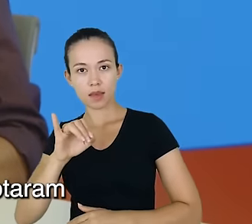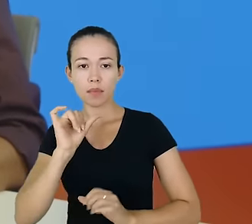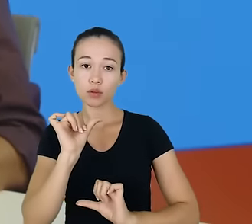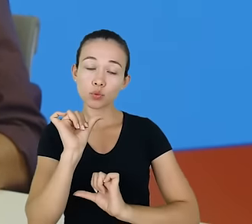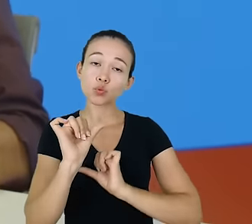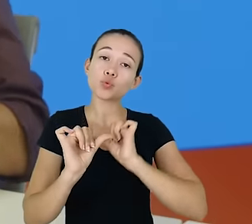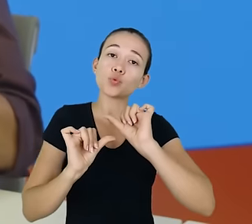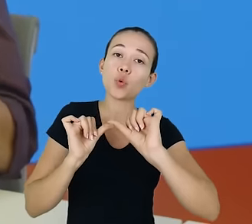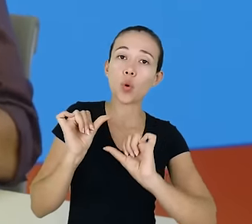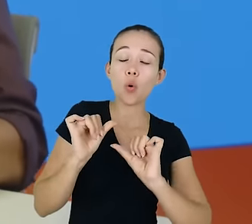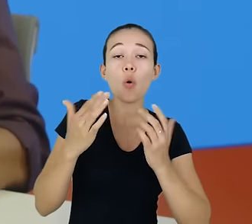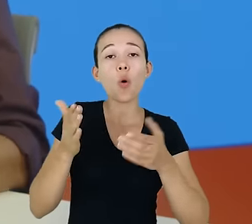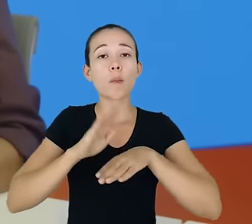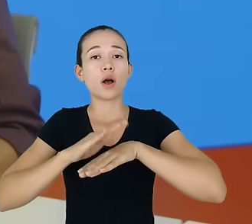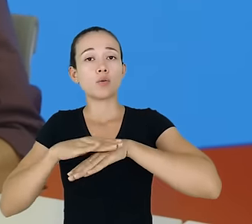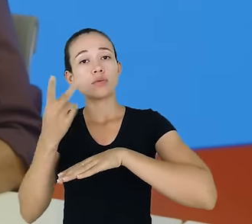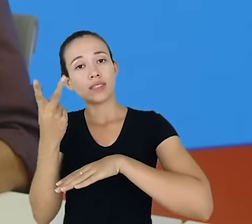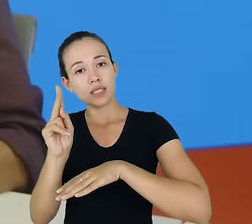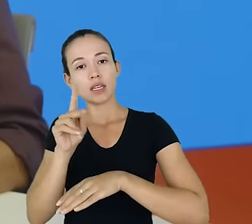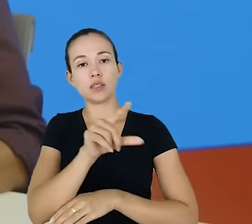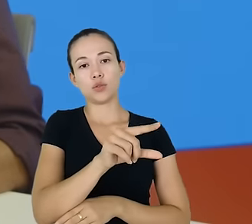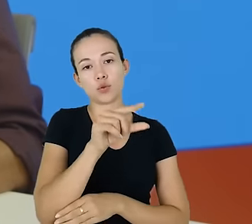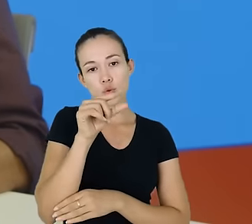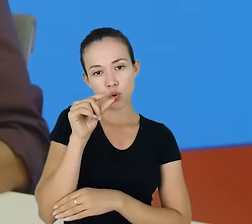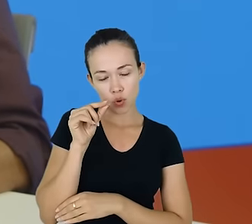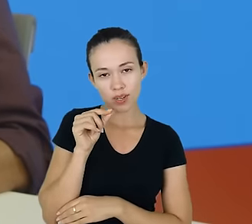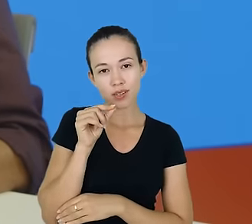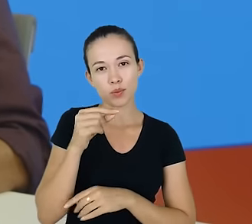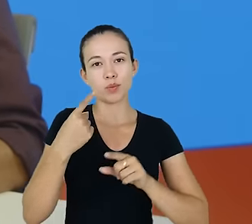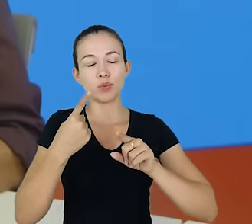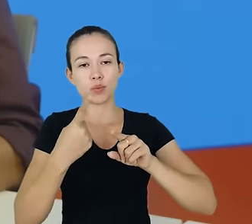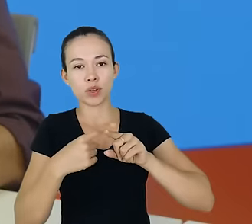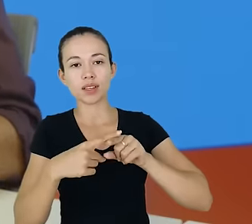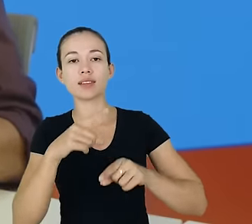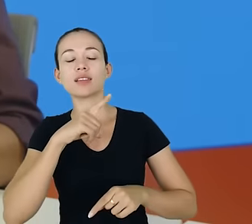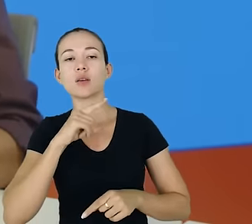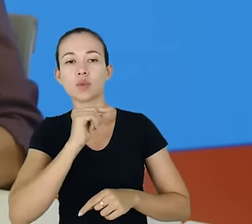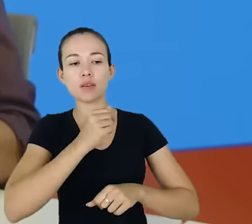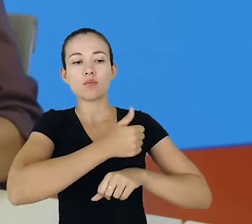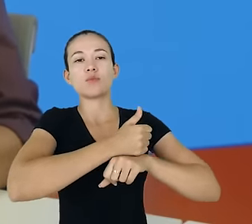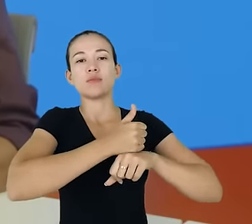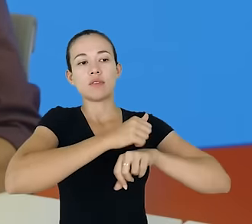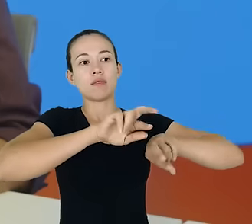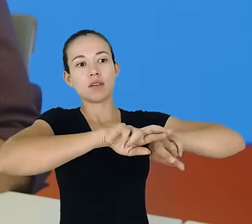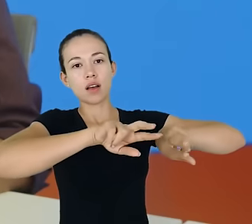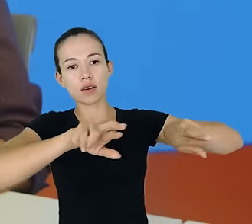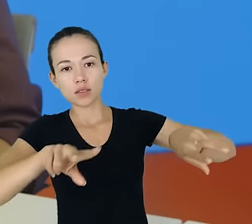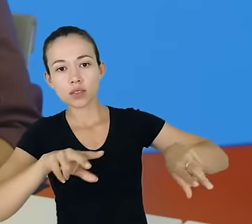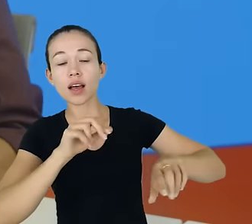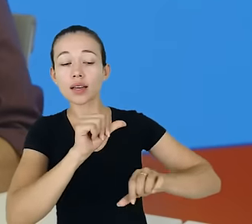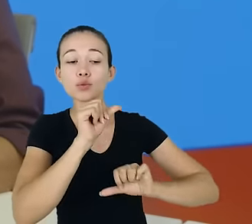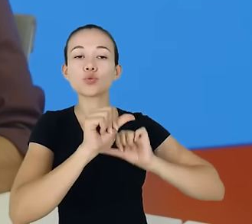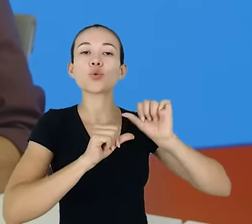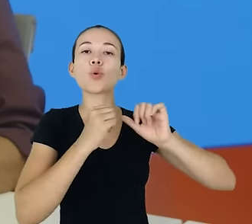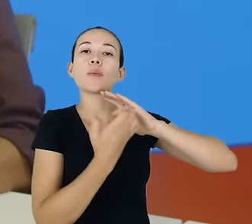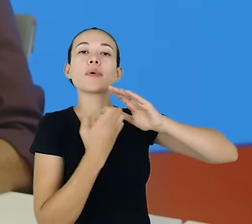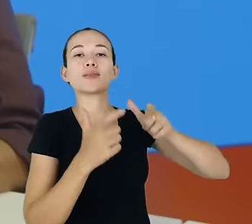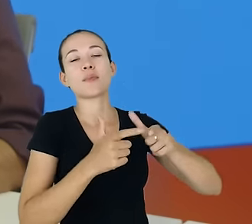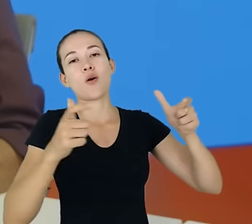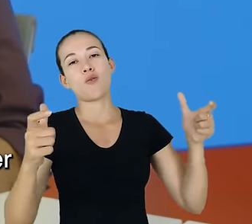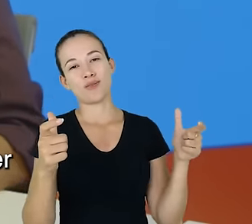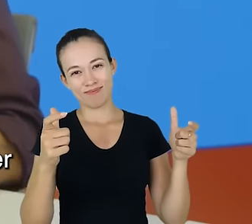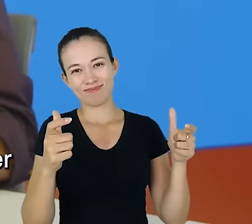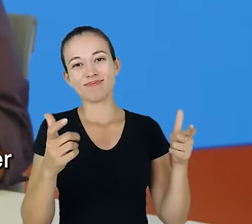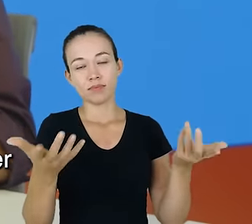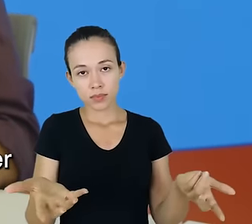optaram por né pelo nível de de profissionalismo tão tão grande que eles acabam sendo empresas maiores